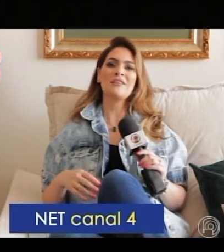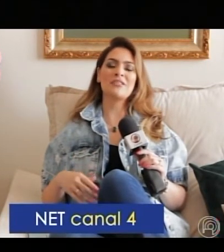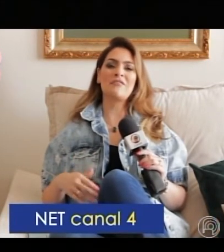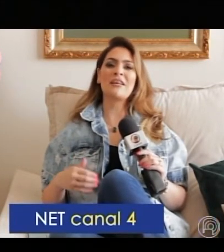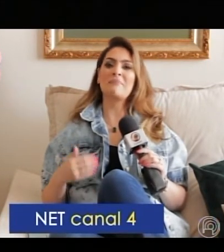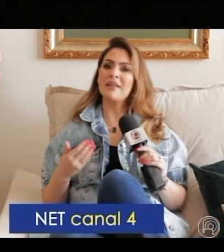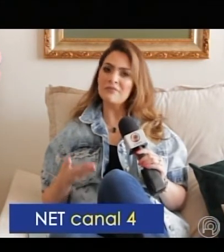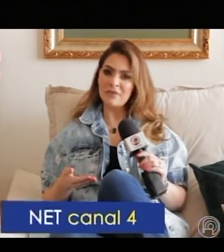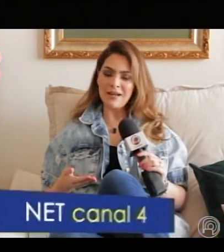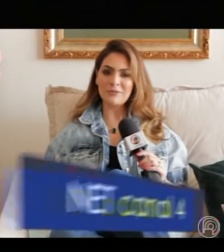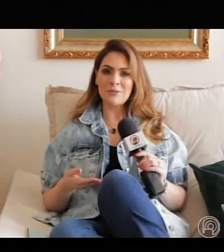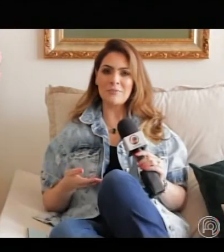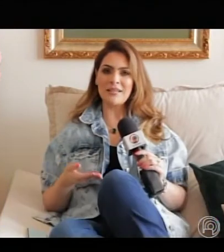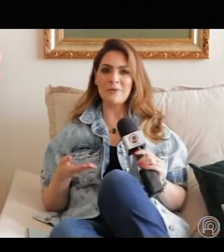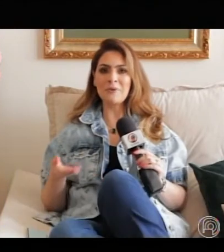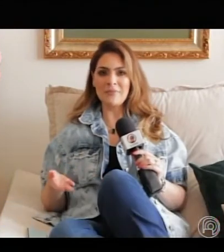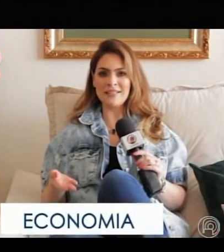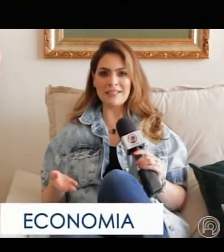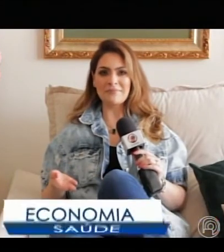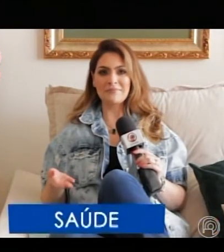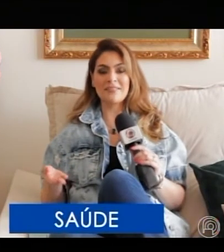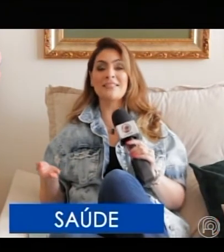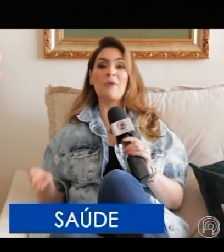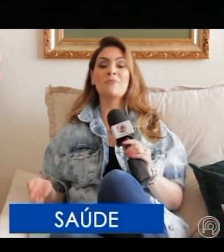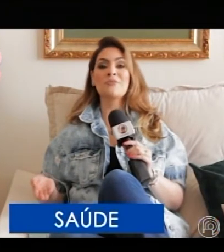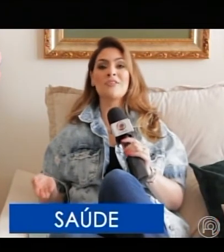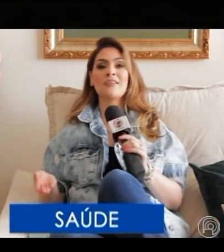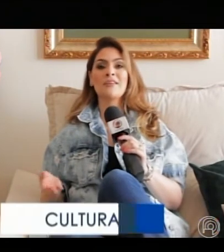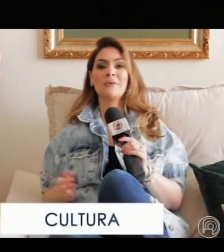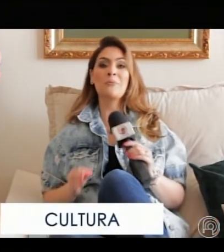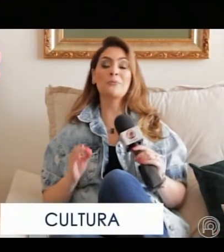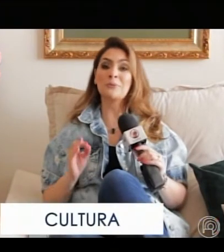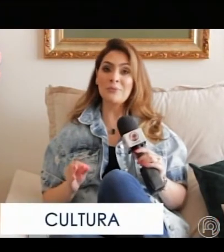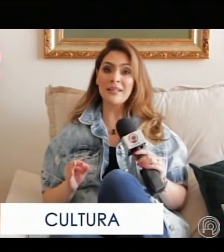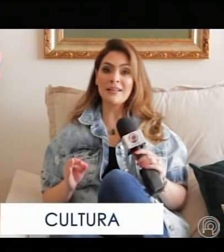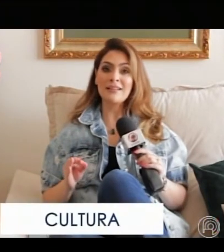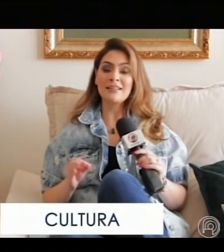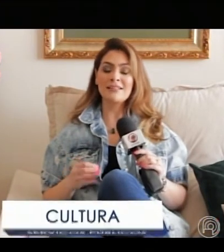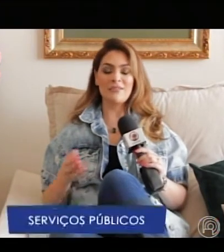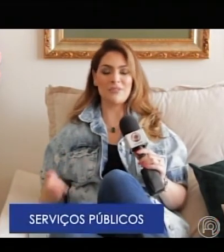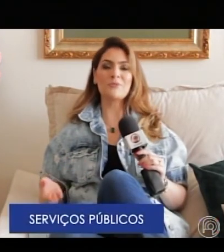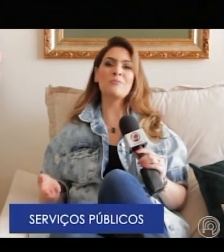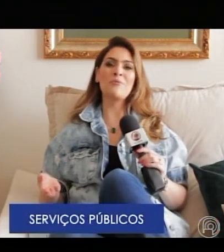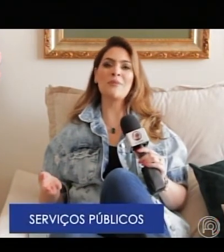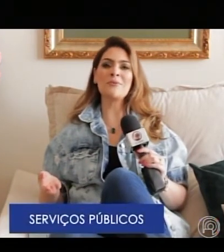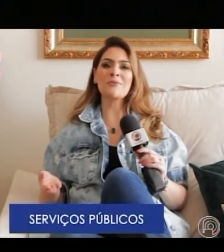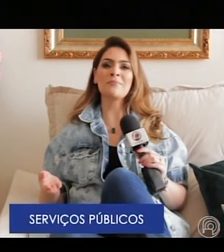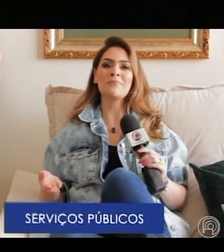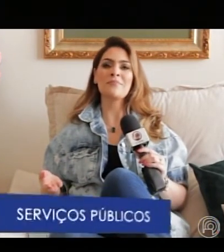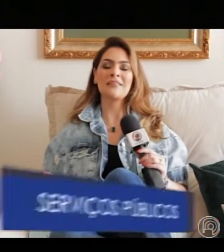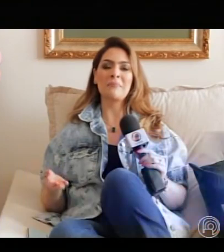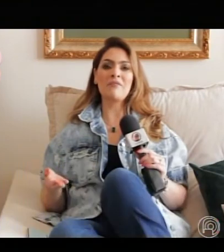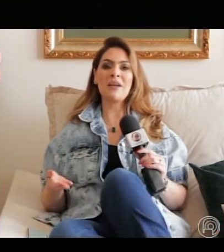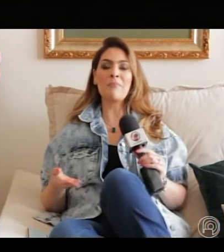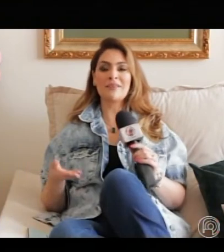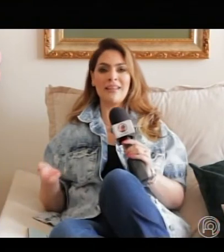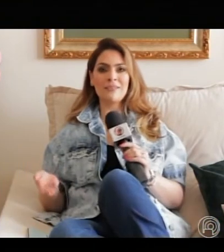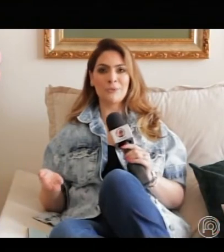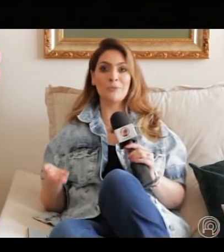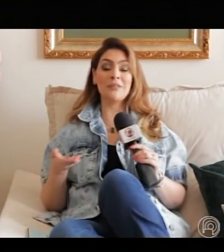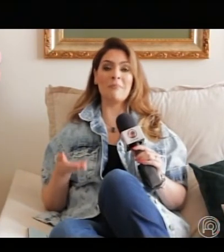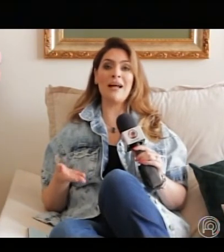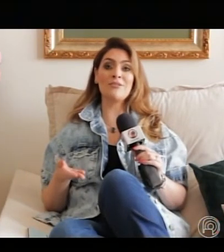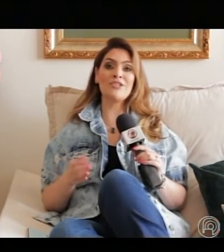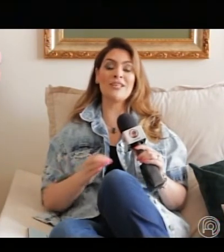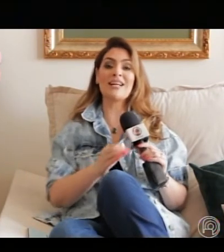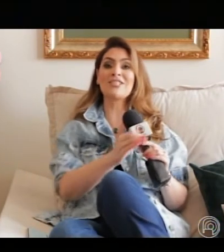NET, você fica bem informado sobre economia, saúde, cultura, serviços públicos. Também fica por